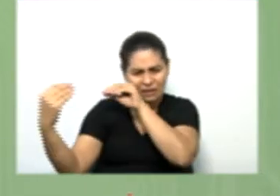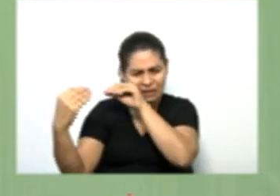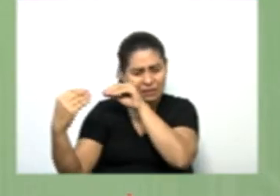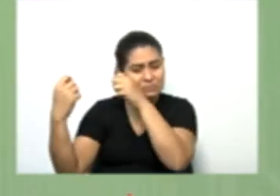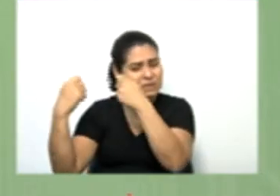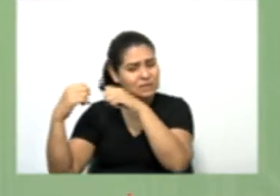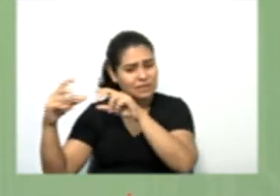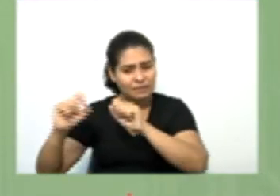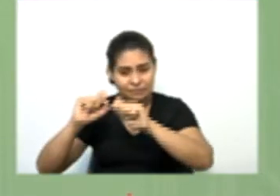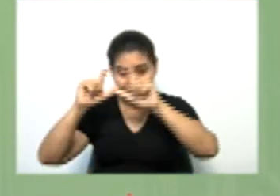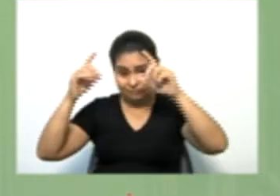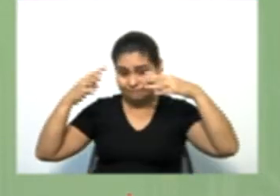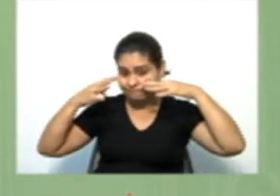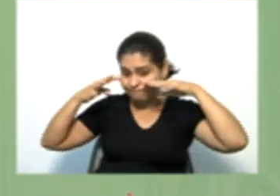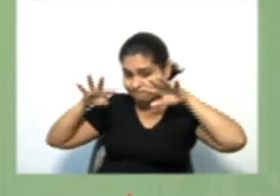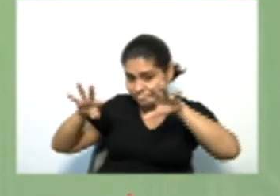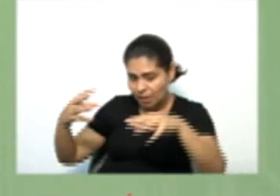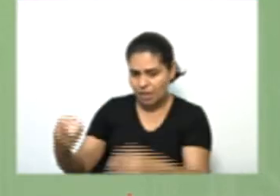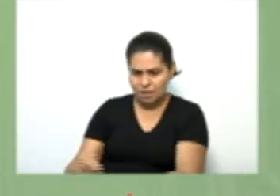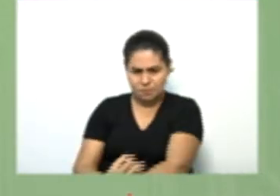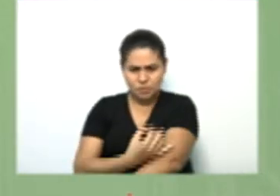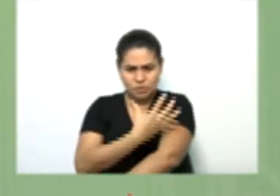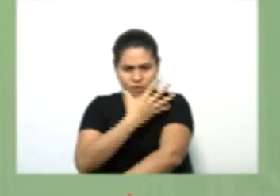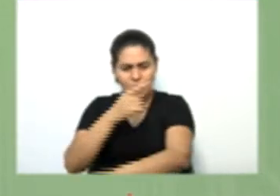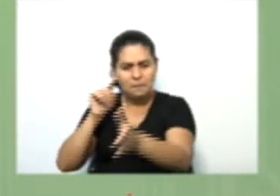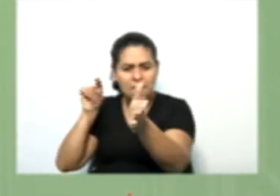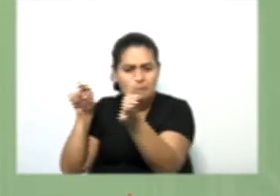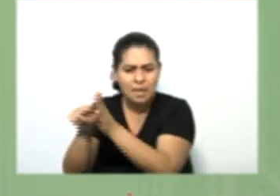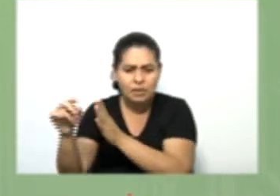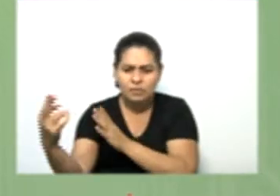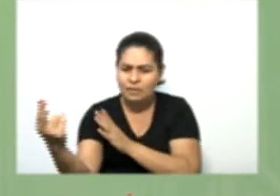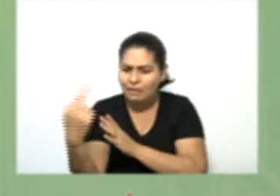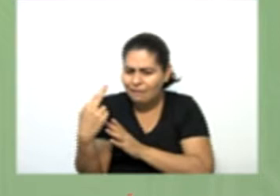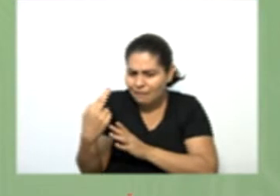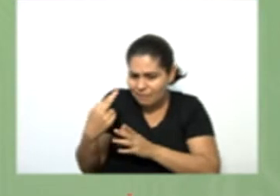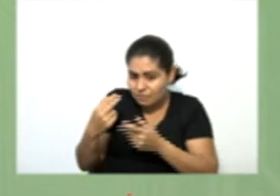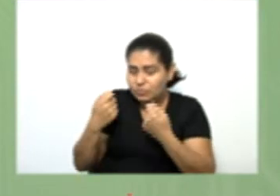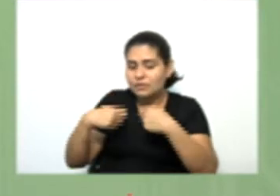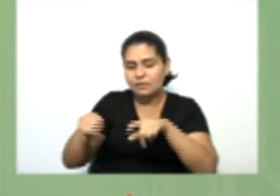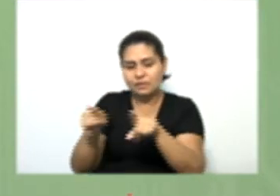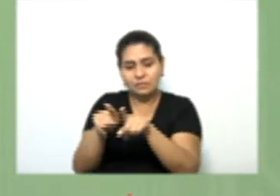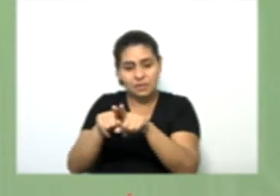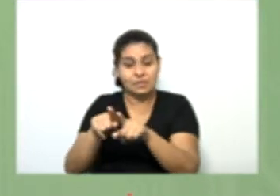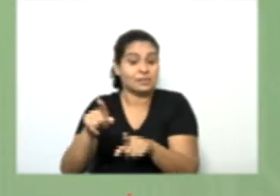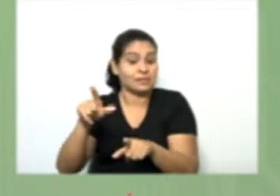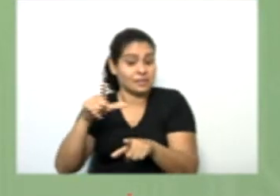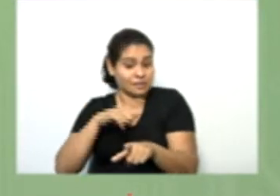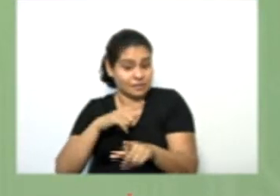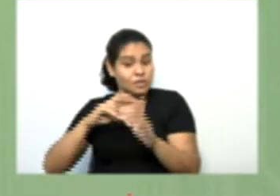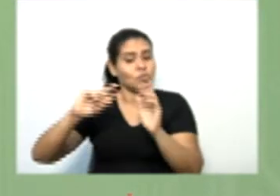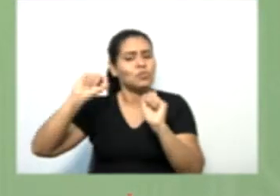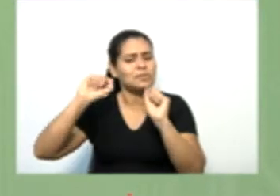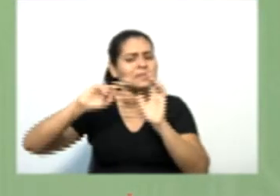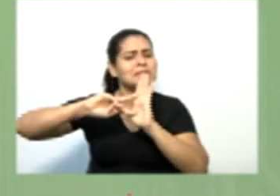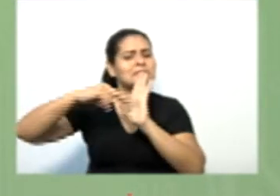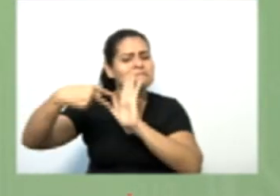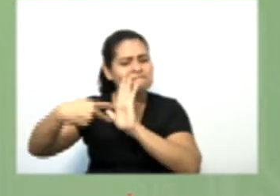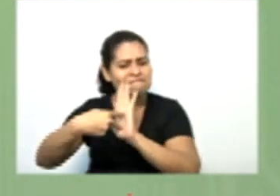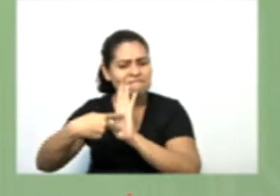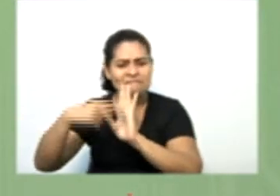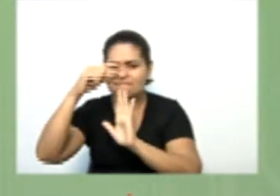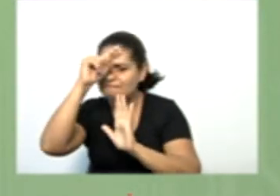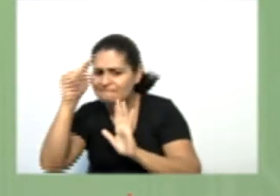Prestar atenção às emoções, perguntar e esclarecer para se certificar do significado, não